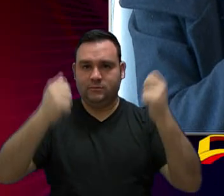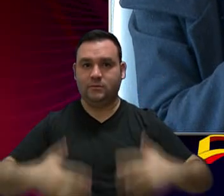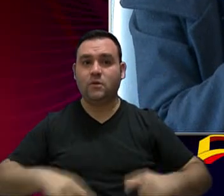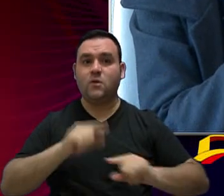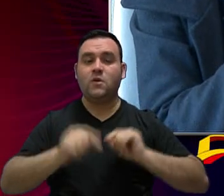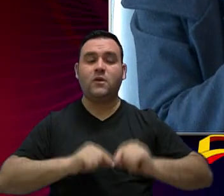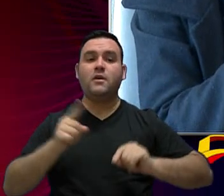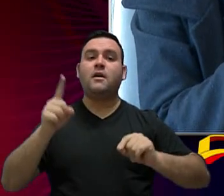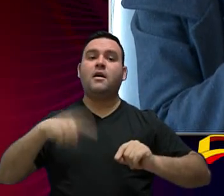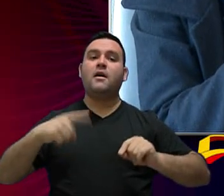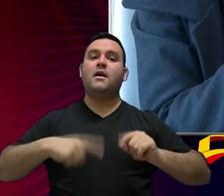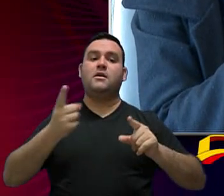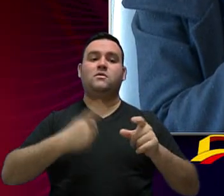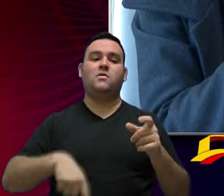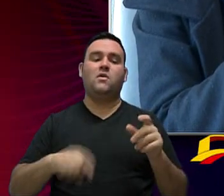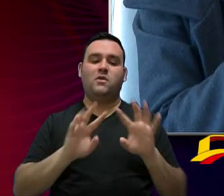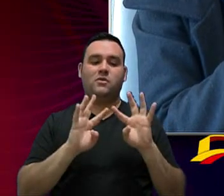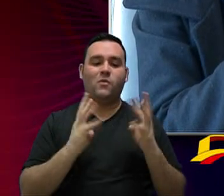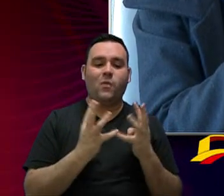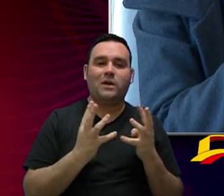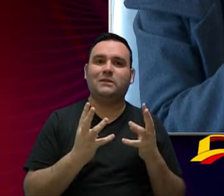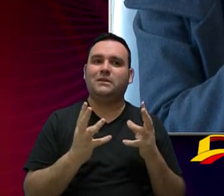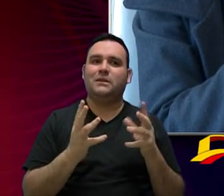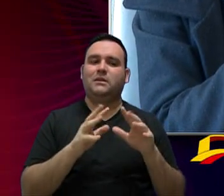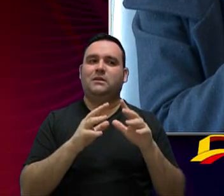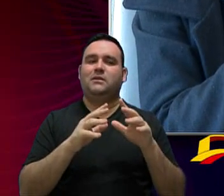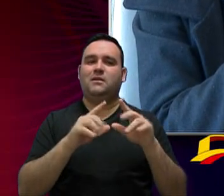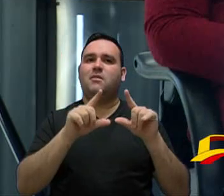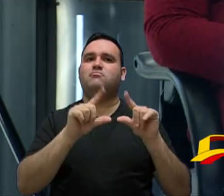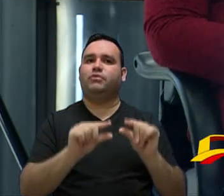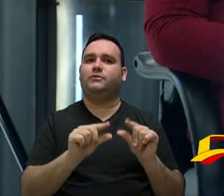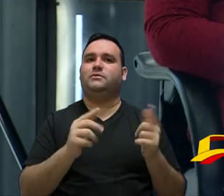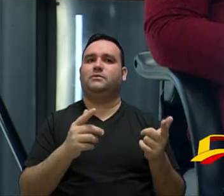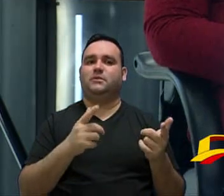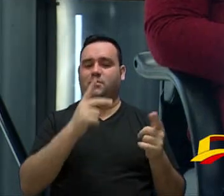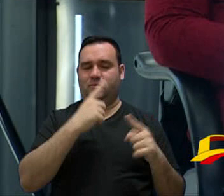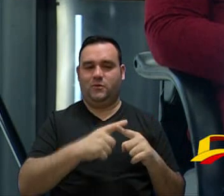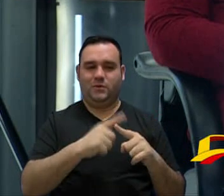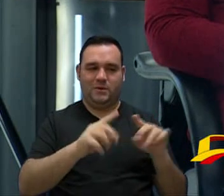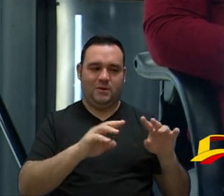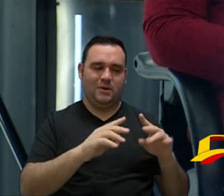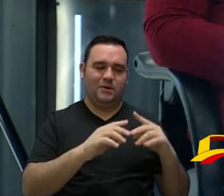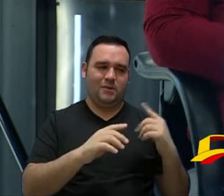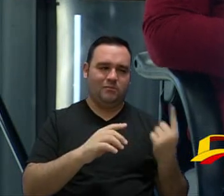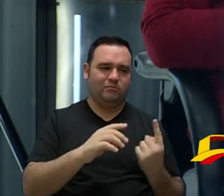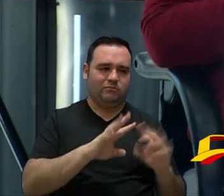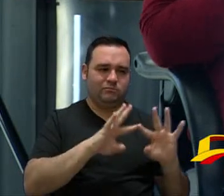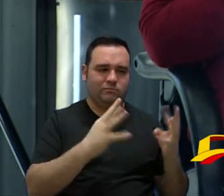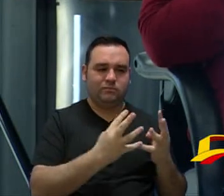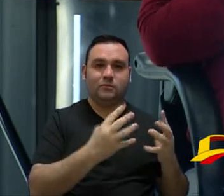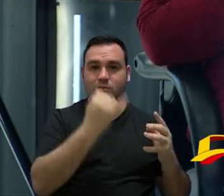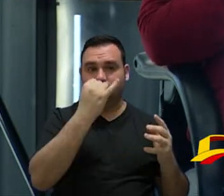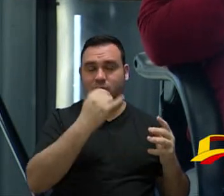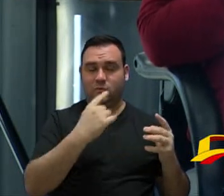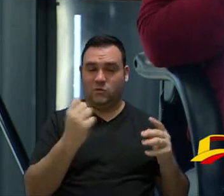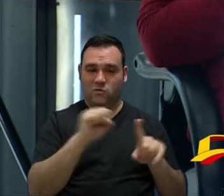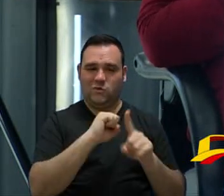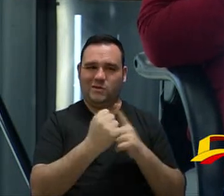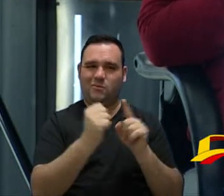que é da flexibilização da quarentena referente ao isolamento social porque com essa flexibilização